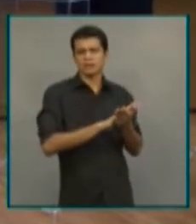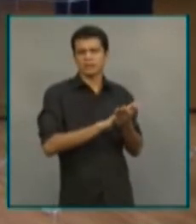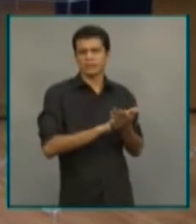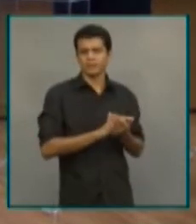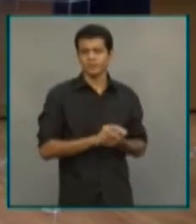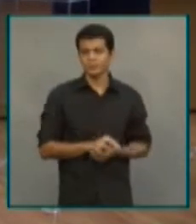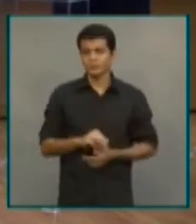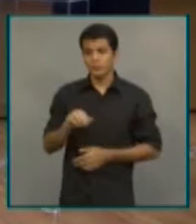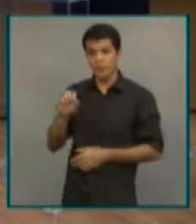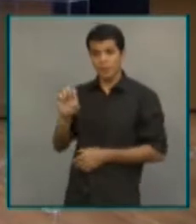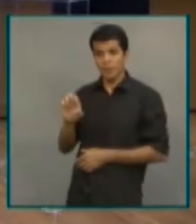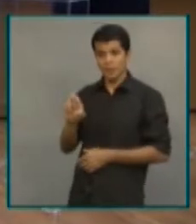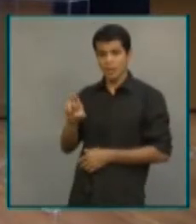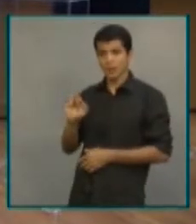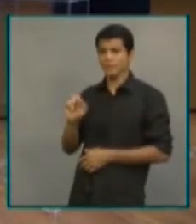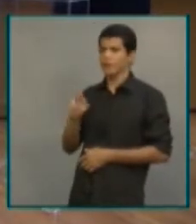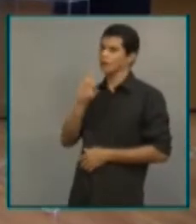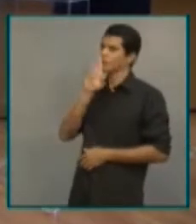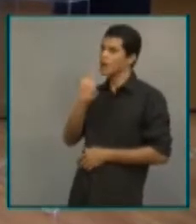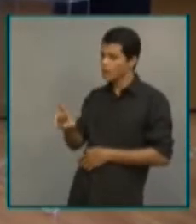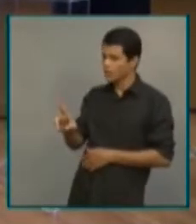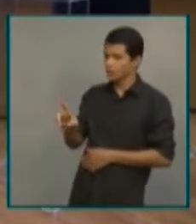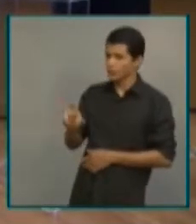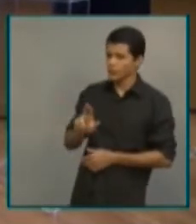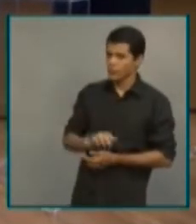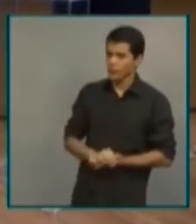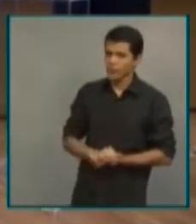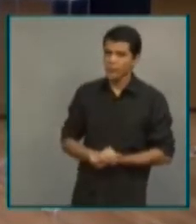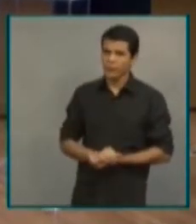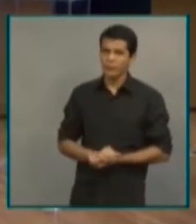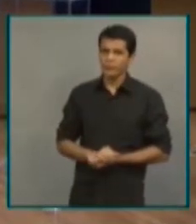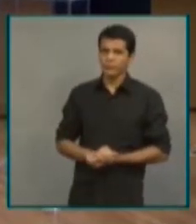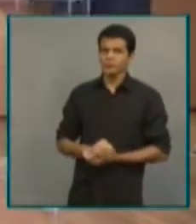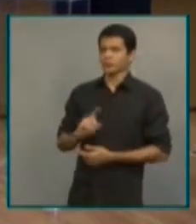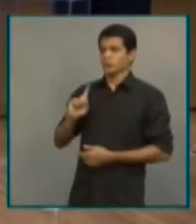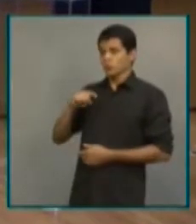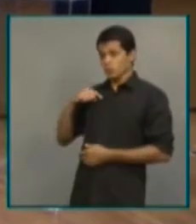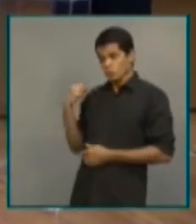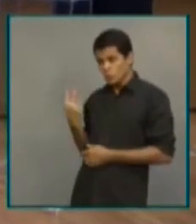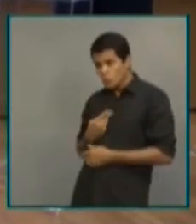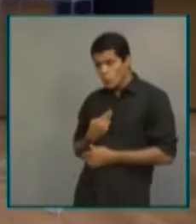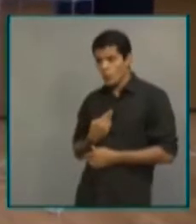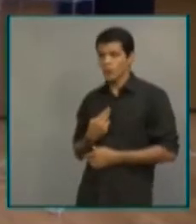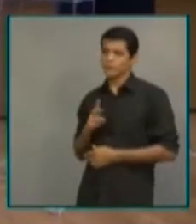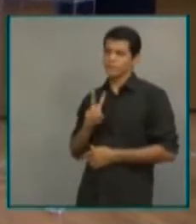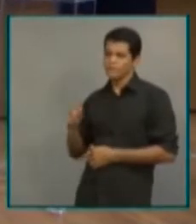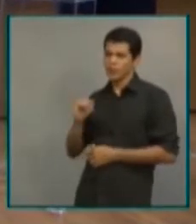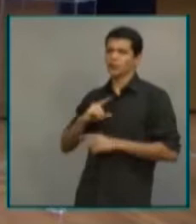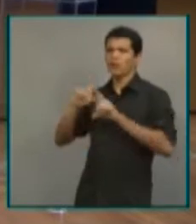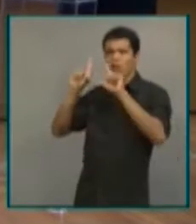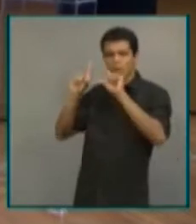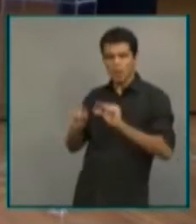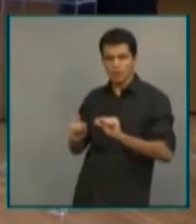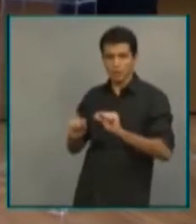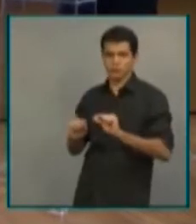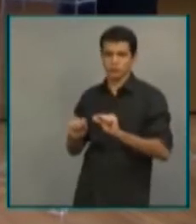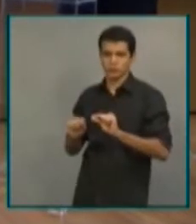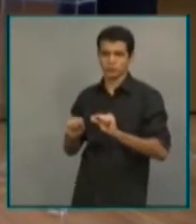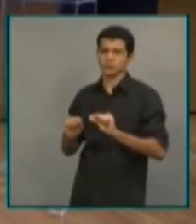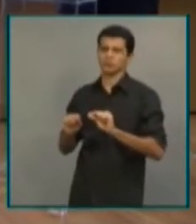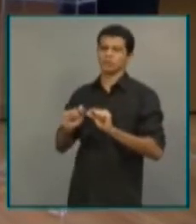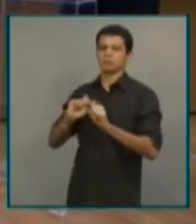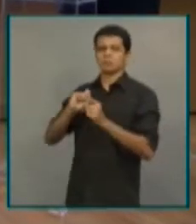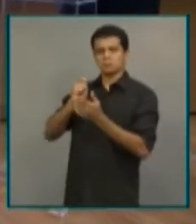para a réplica. Nós iremos reduzir o valor da anuidade da OAB. E eu falo isso